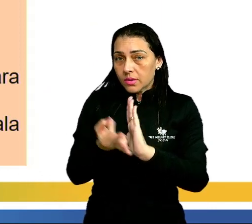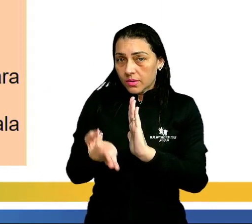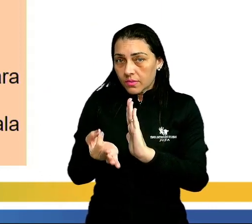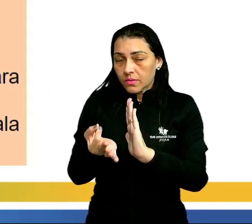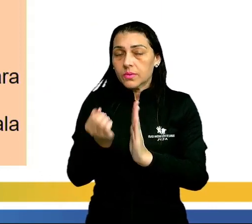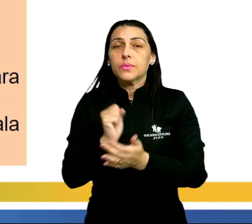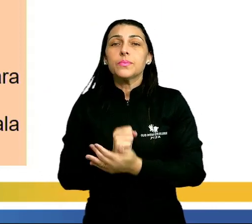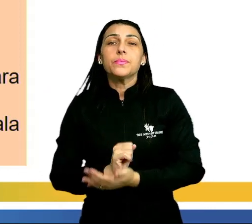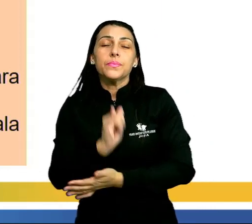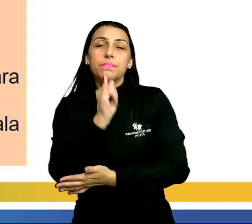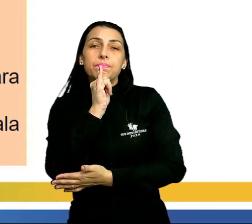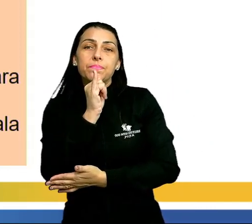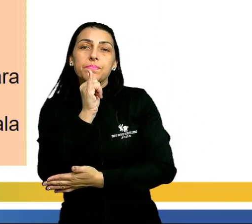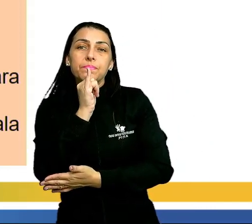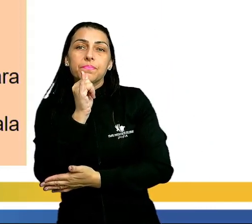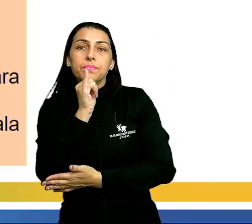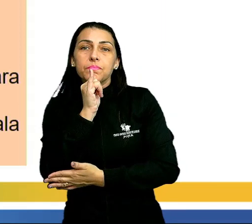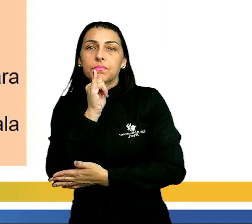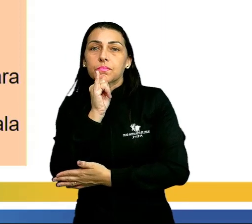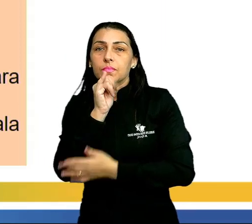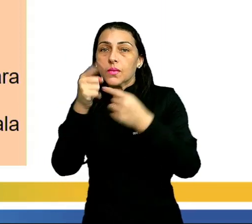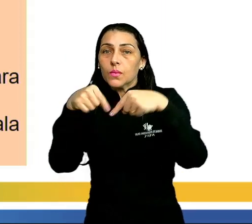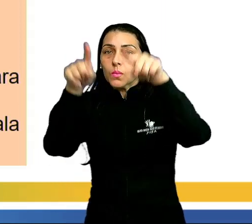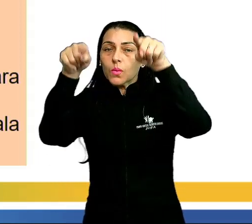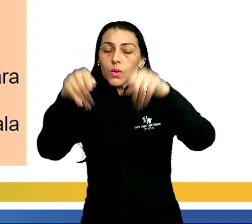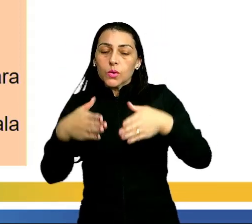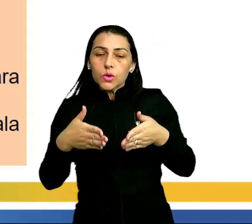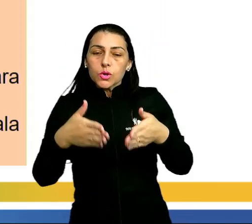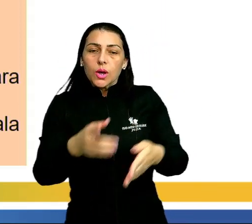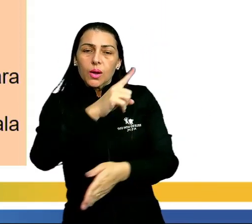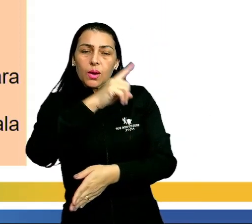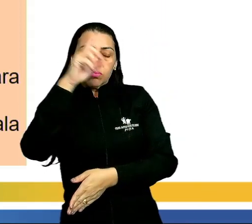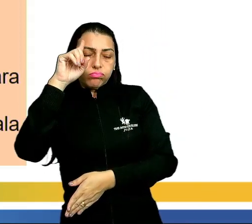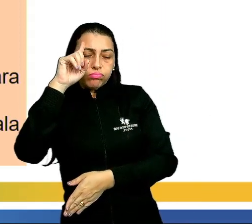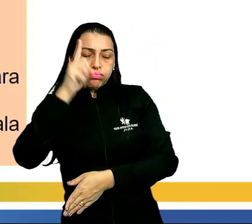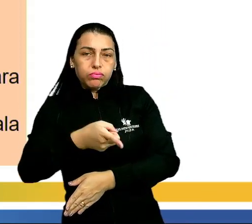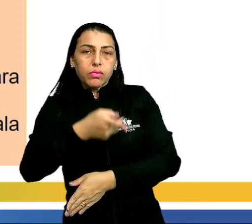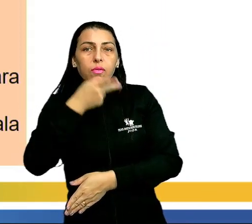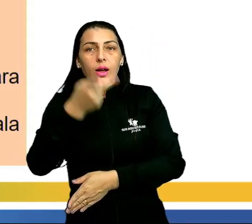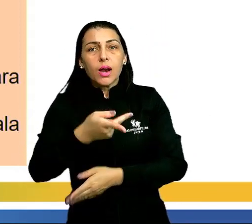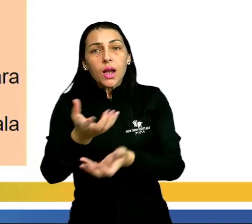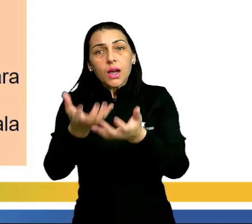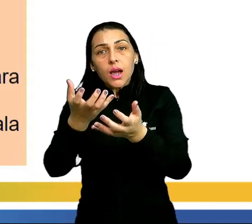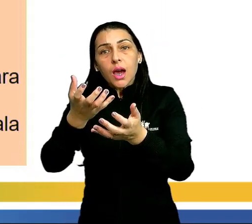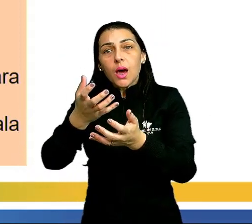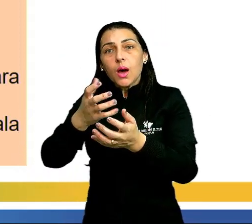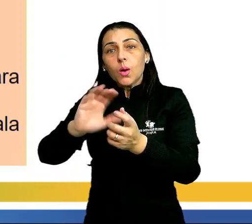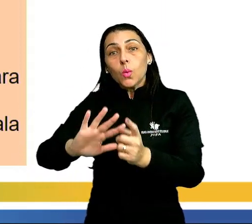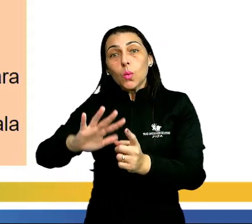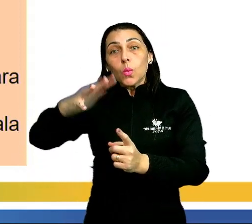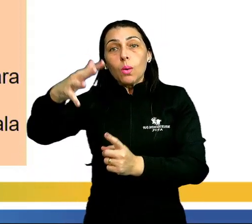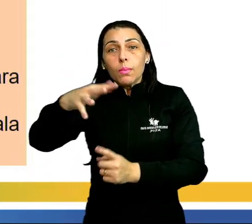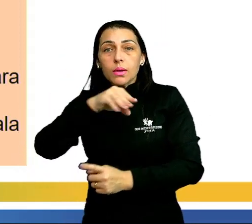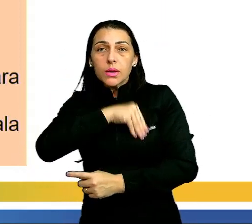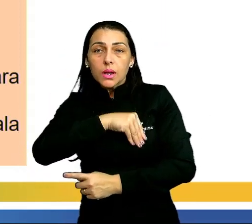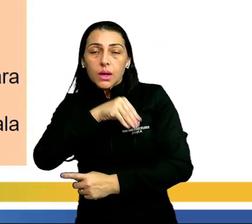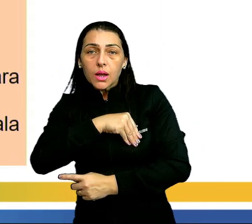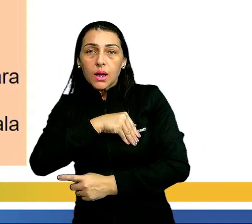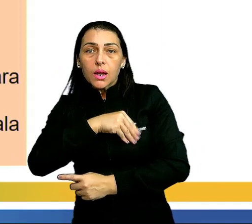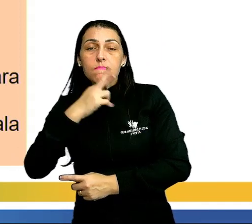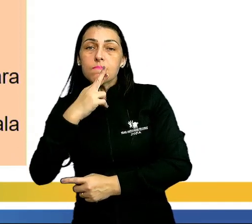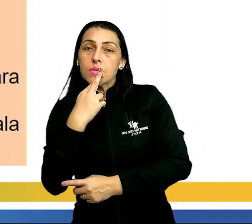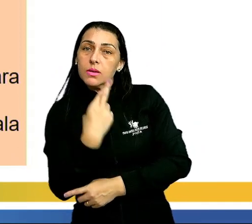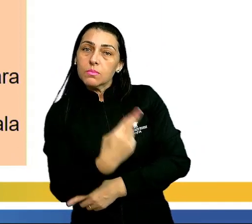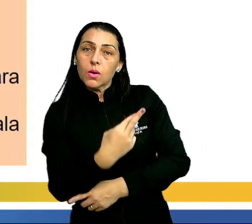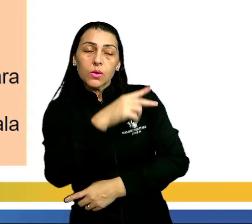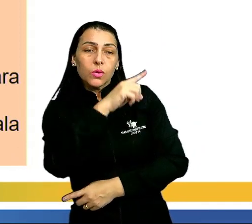argumentativos. Então, exemplo, um empregado chega ao chefe e diz: chefe, quero um aumento de salário.